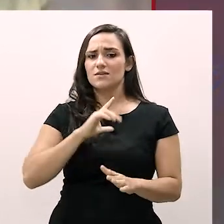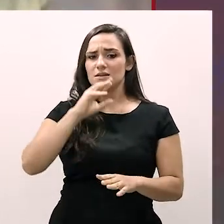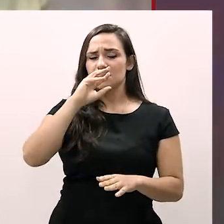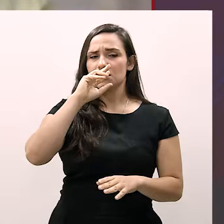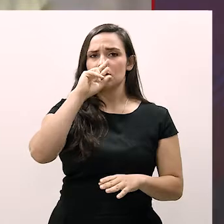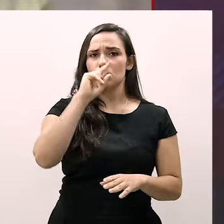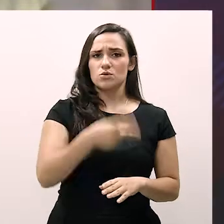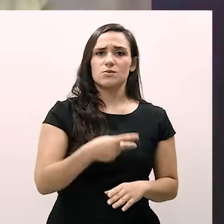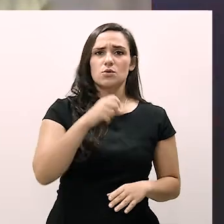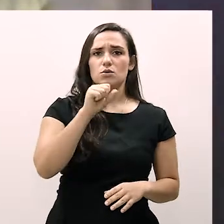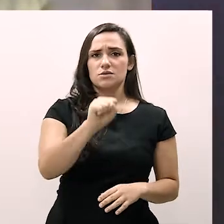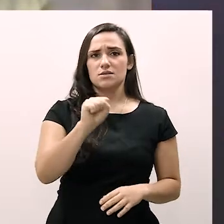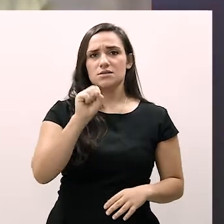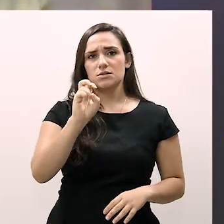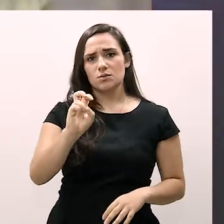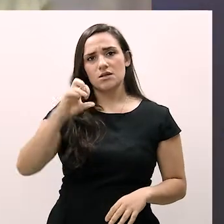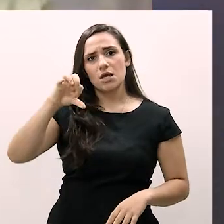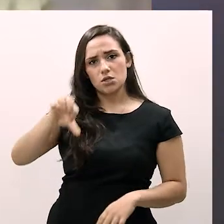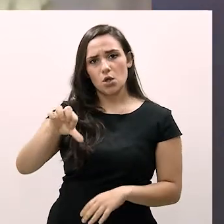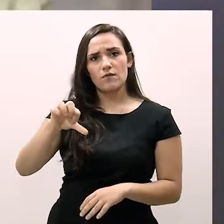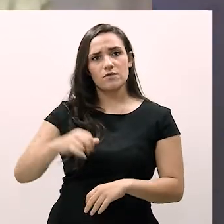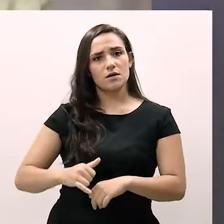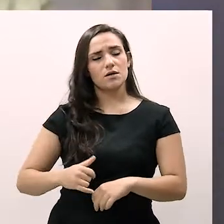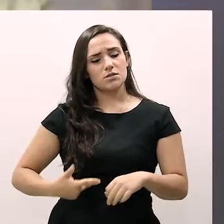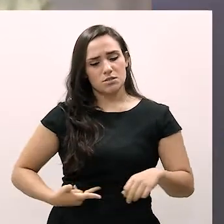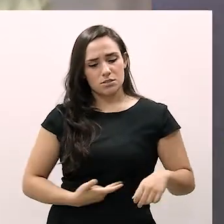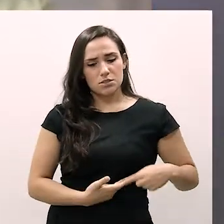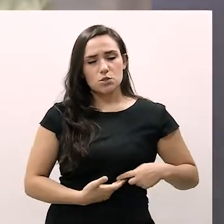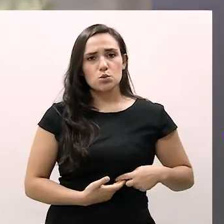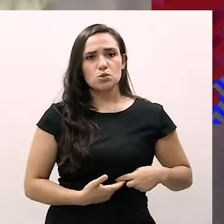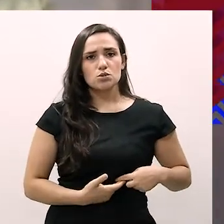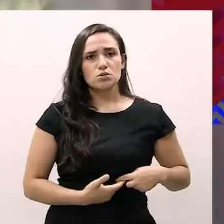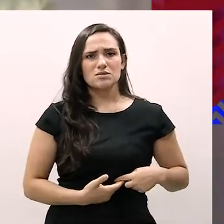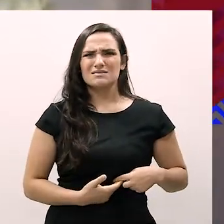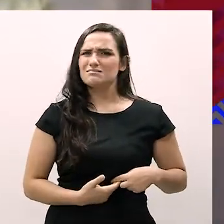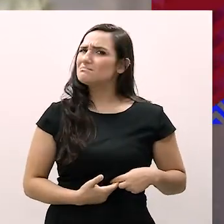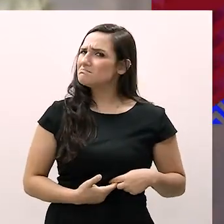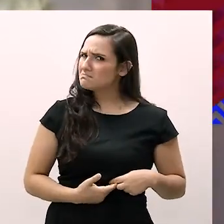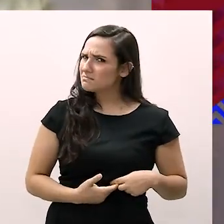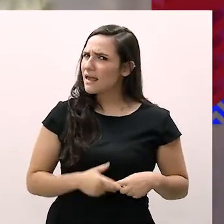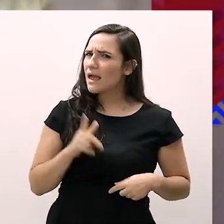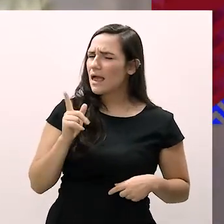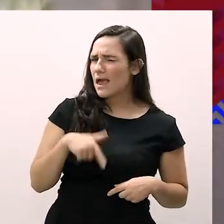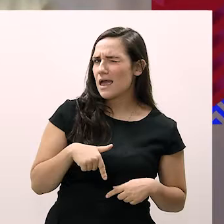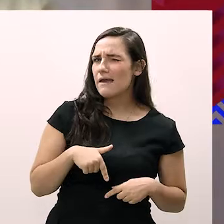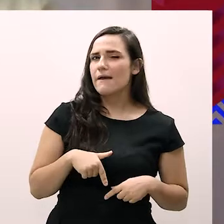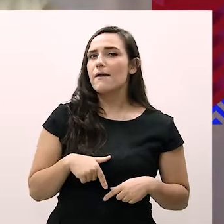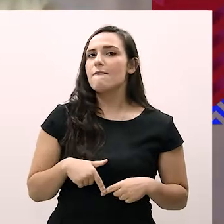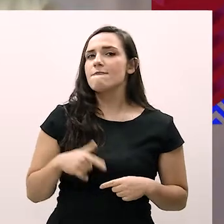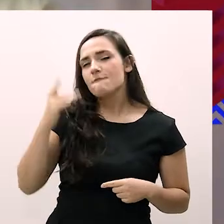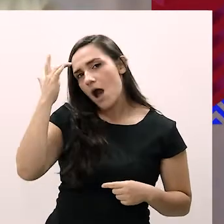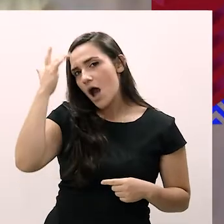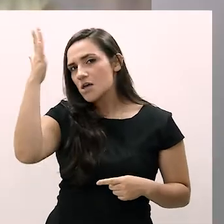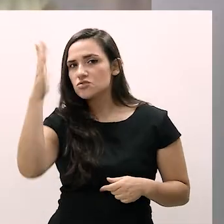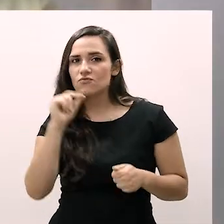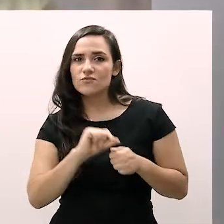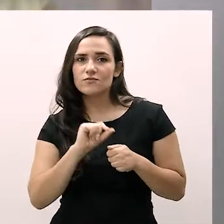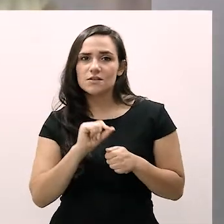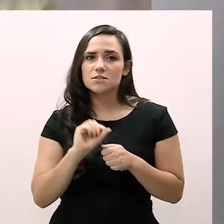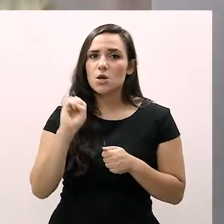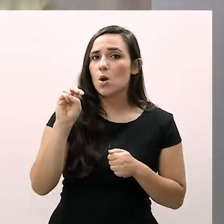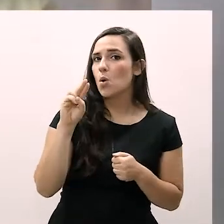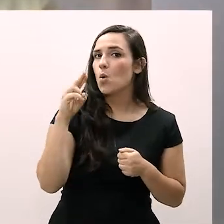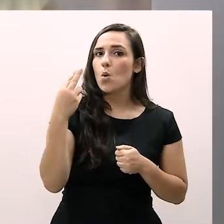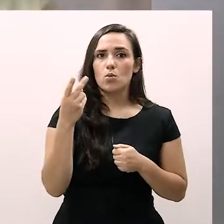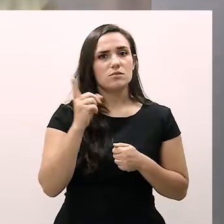2.859. Isso mostra uma popularização do procedimento ou realmente essa relevância que a gente está colocando aqui